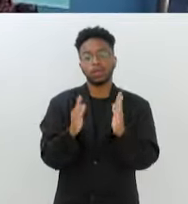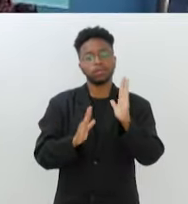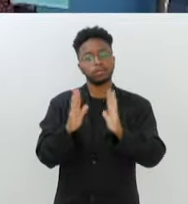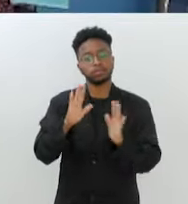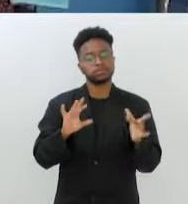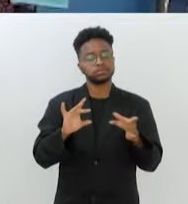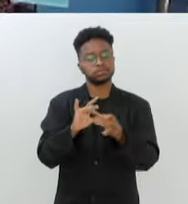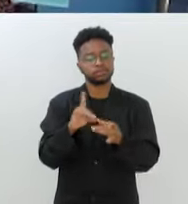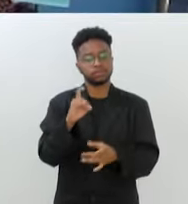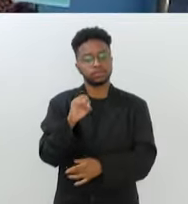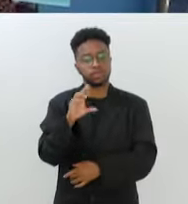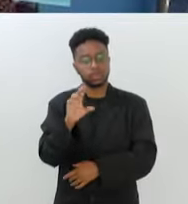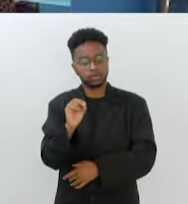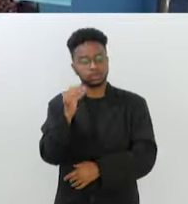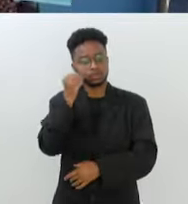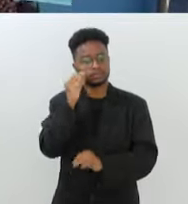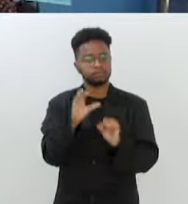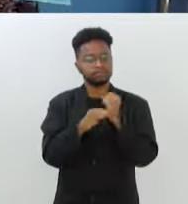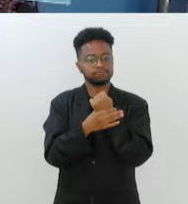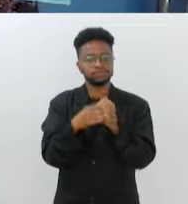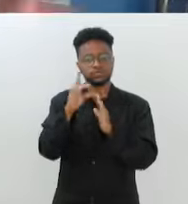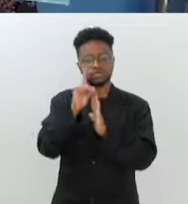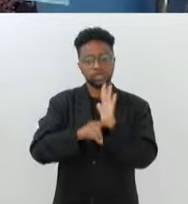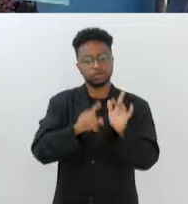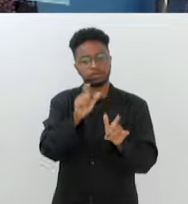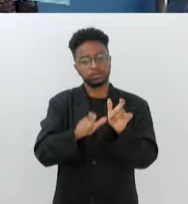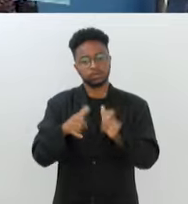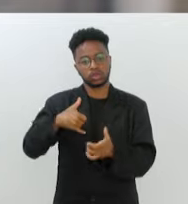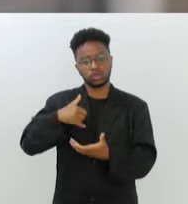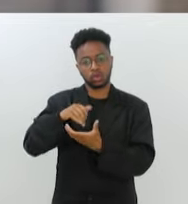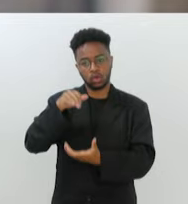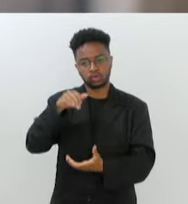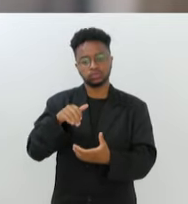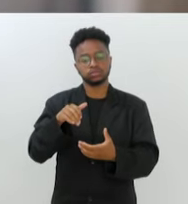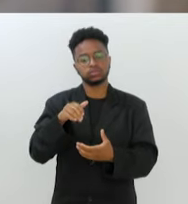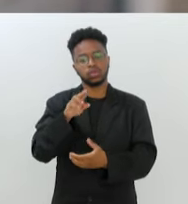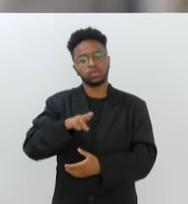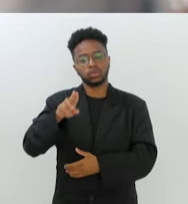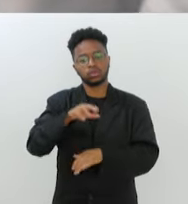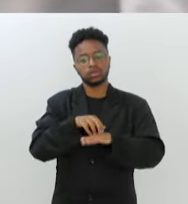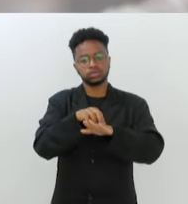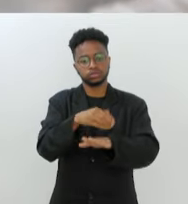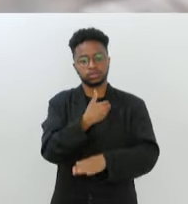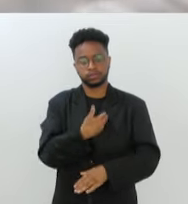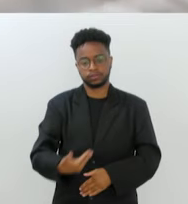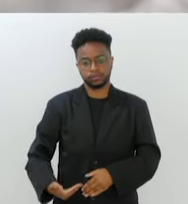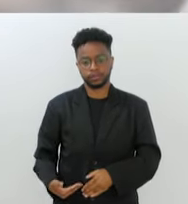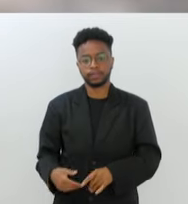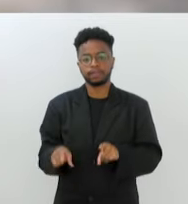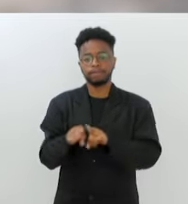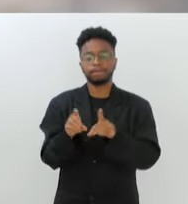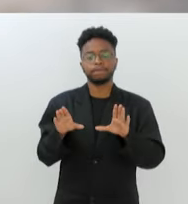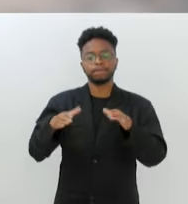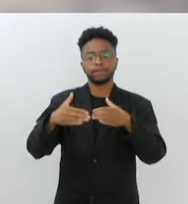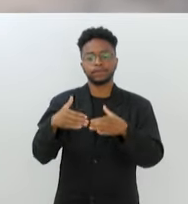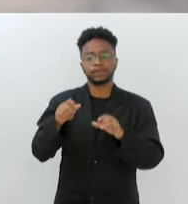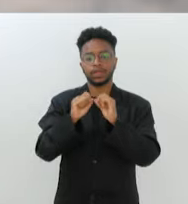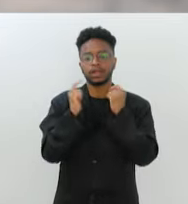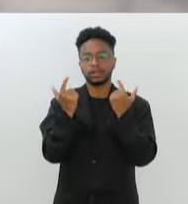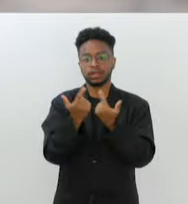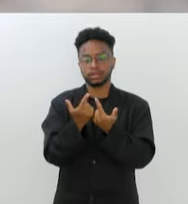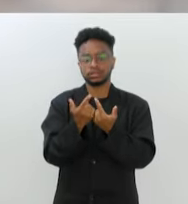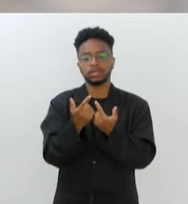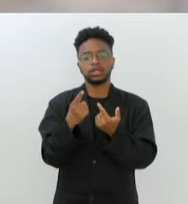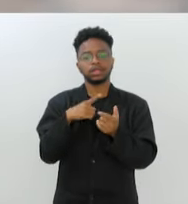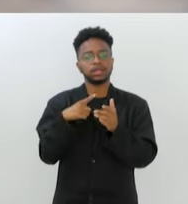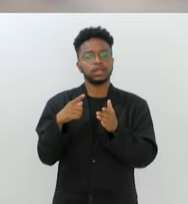e garantir o direito da pessoa idosa no transporte público. A comissão da Alerj mantém o Disque Pessoa Idosa para receber